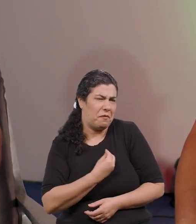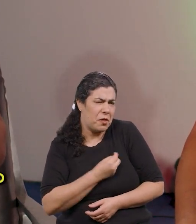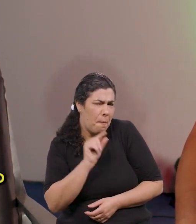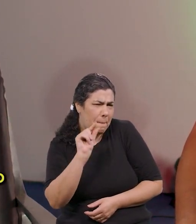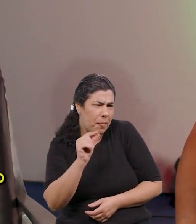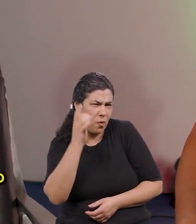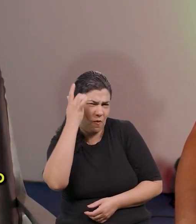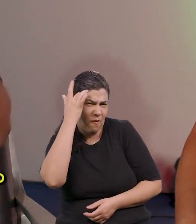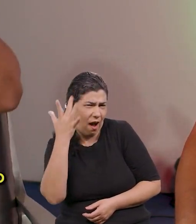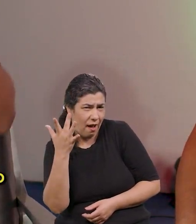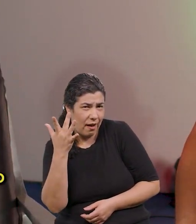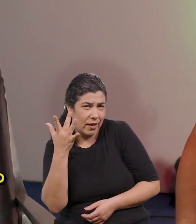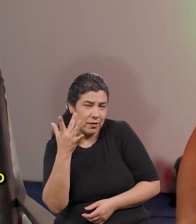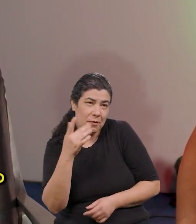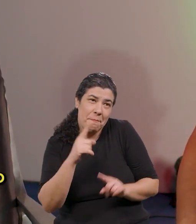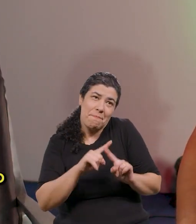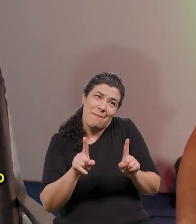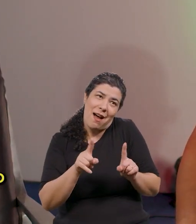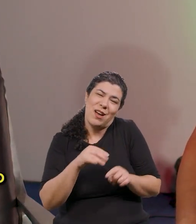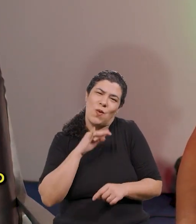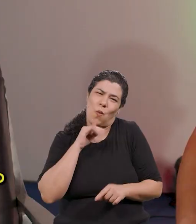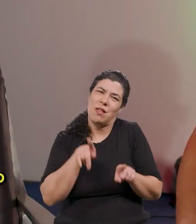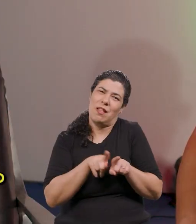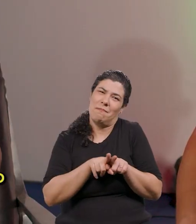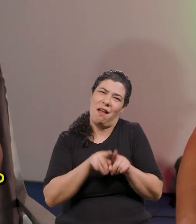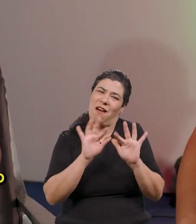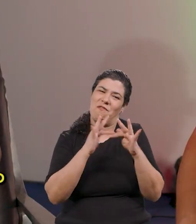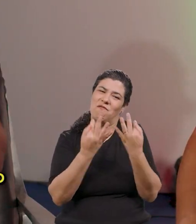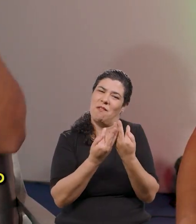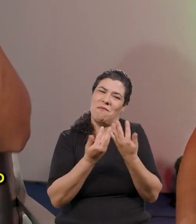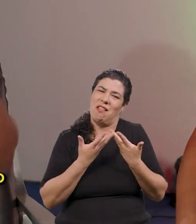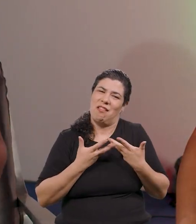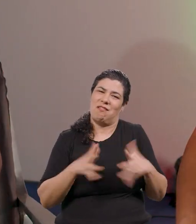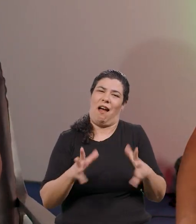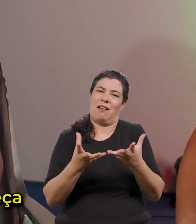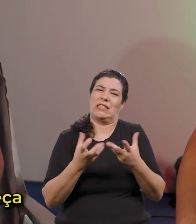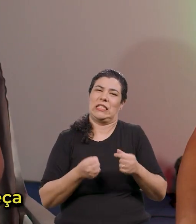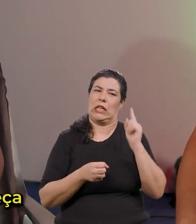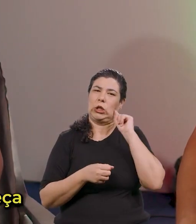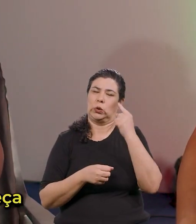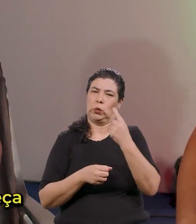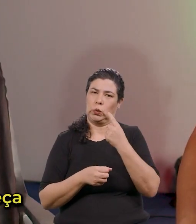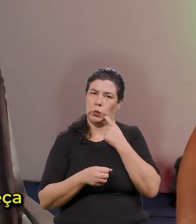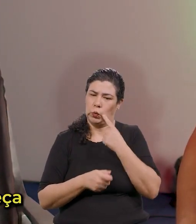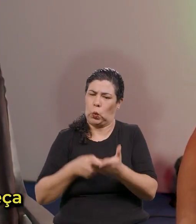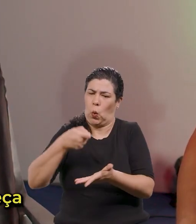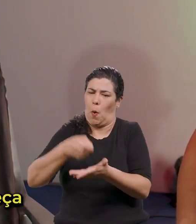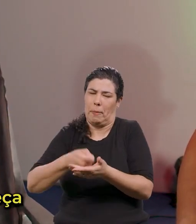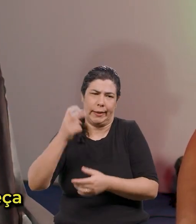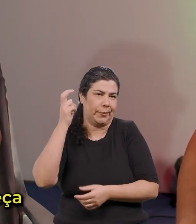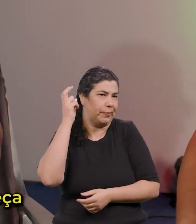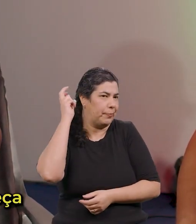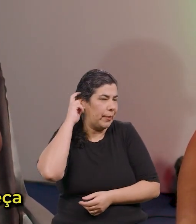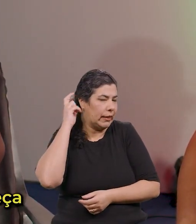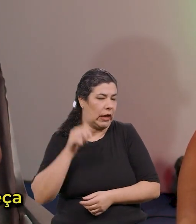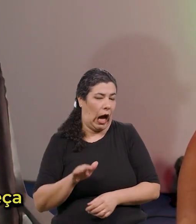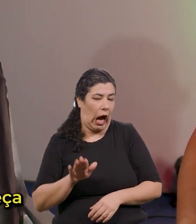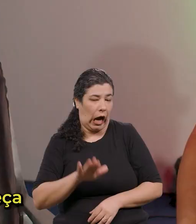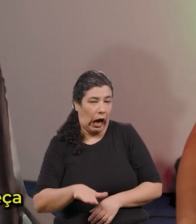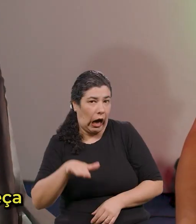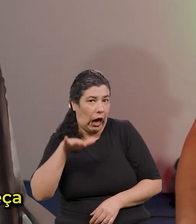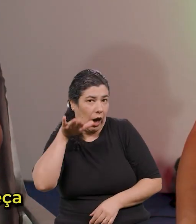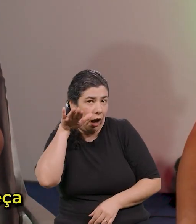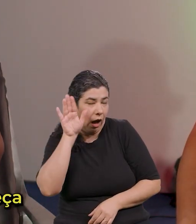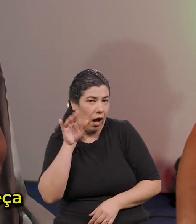ruim, principalmente porque a família não aceita que é surdo e coloca um implante coclear. E aí essa criança, esse adolescente vive com um